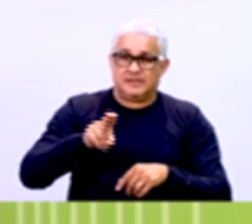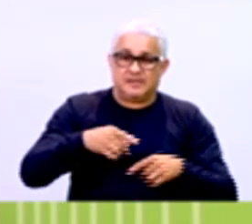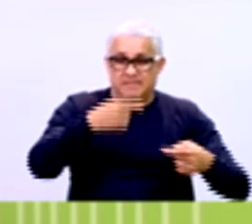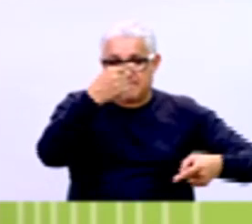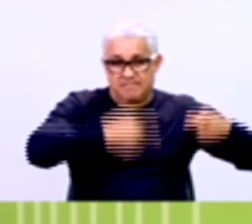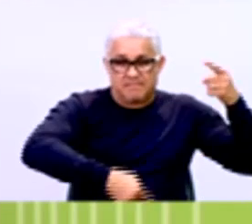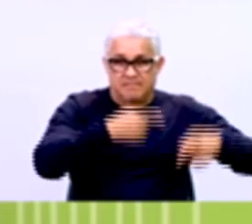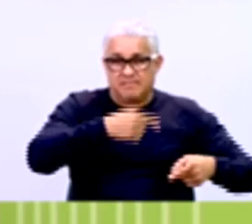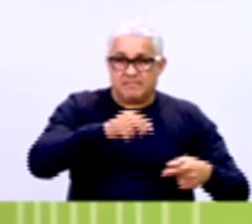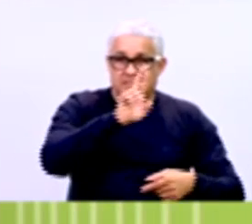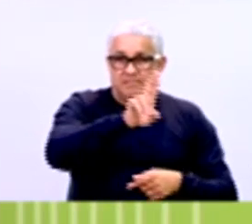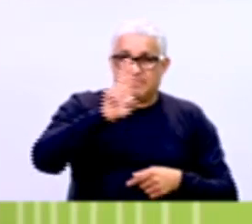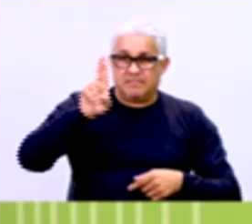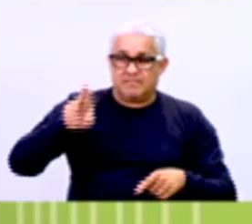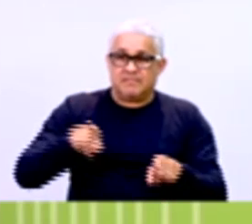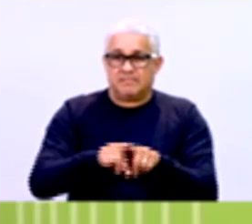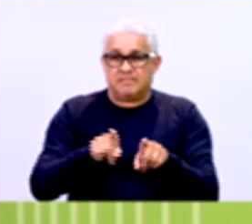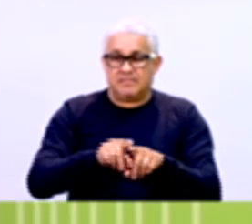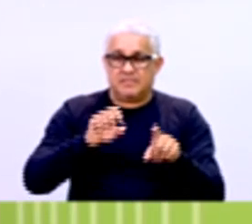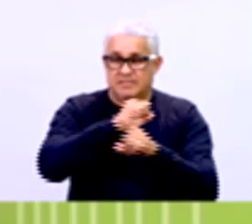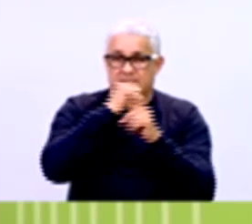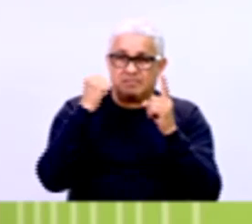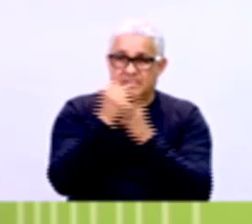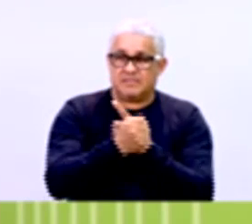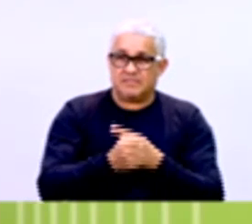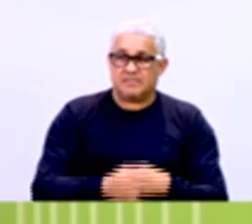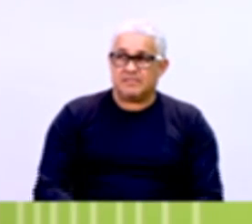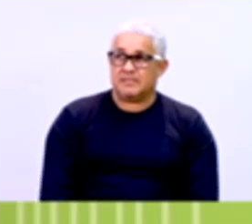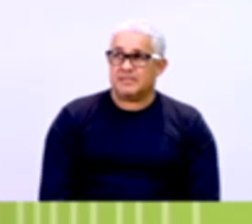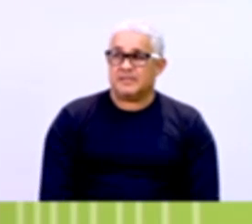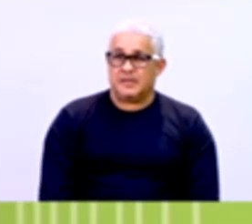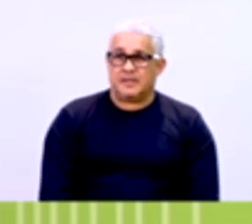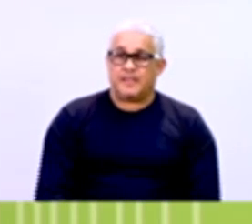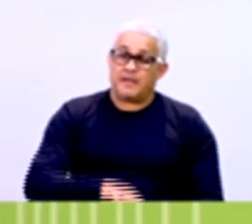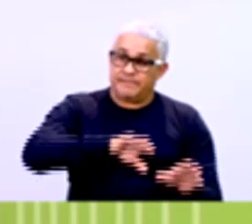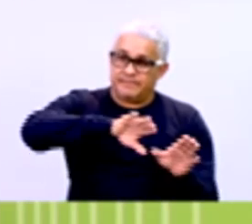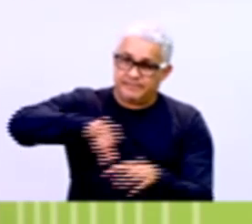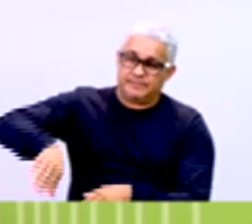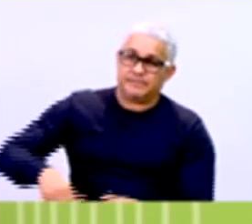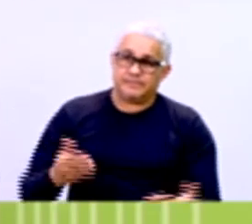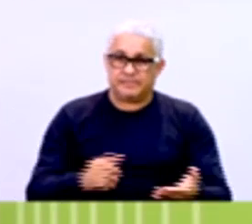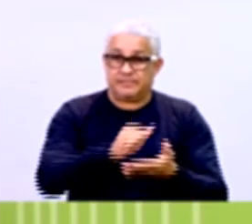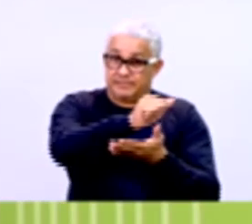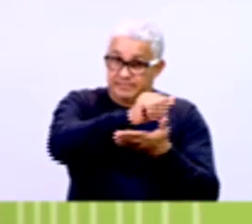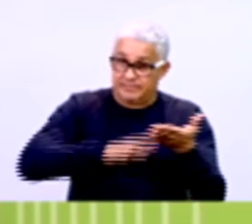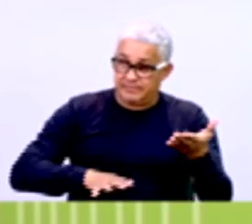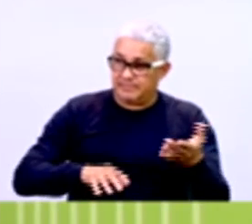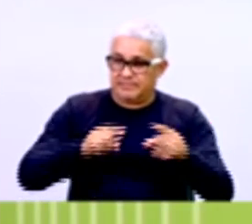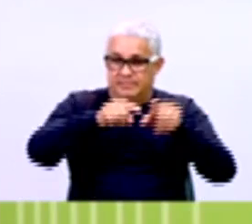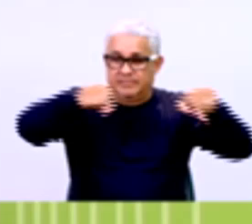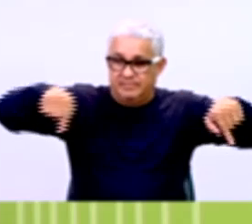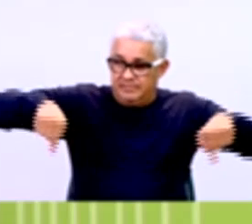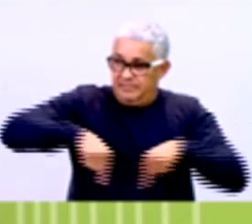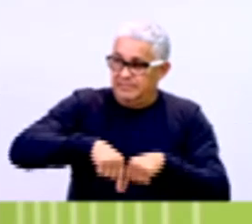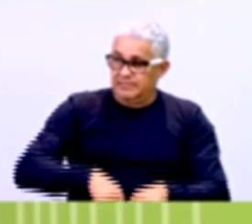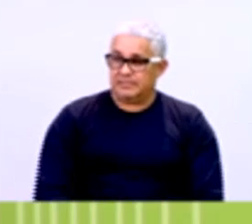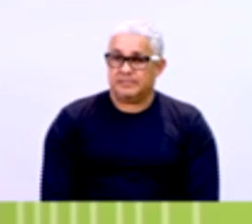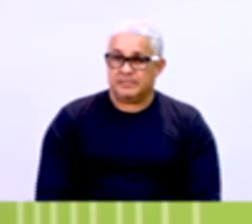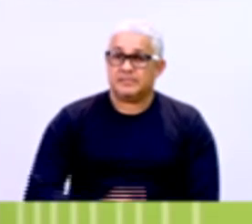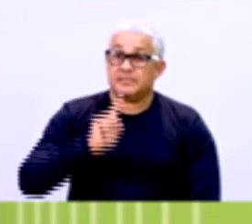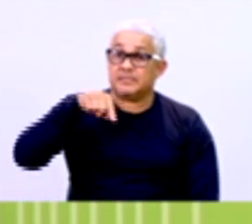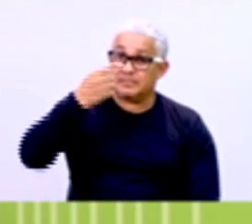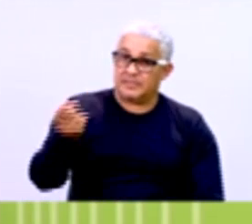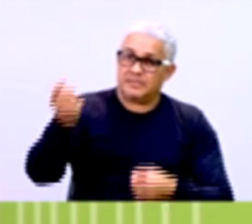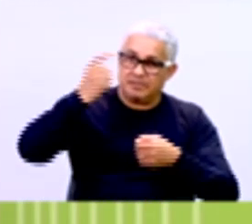você também está promovendo uma questão social, tá certo? Bem, agora nós vamos para a atividade de sala e daqui a pouquinho